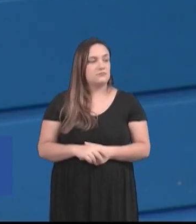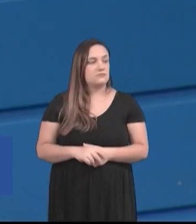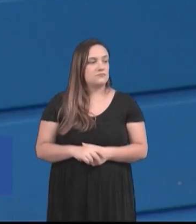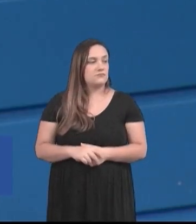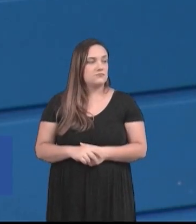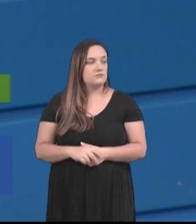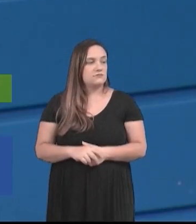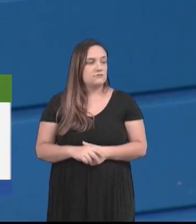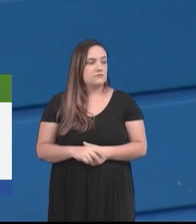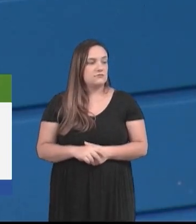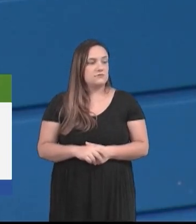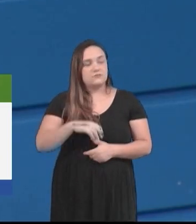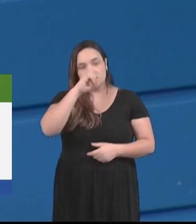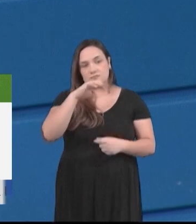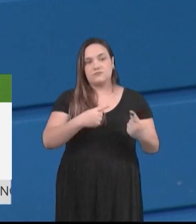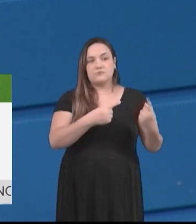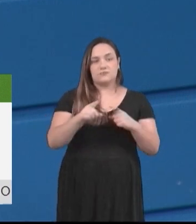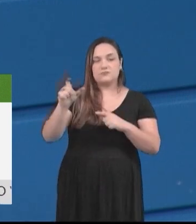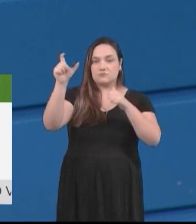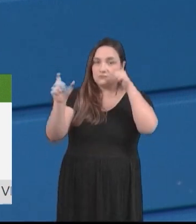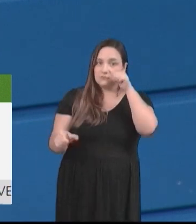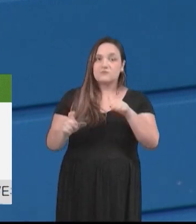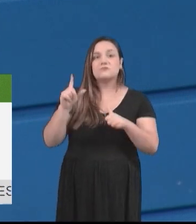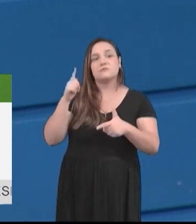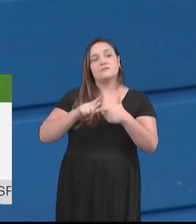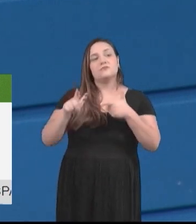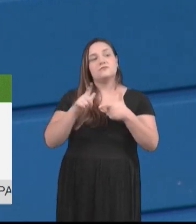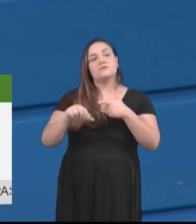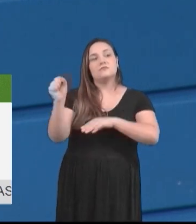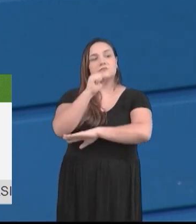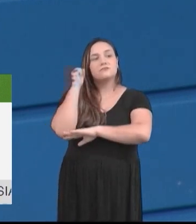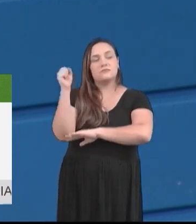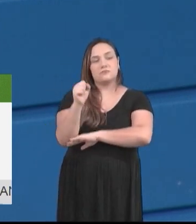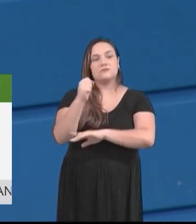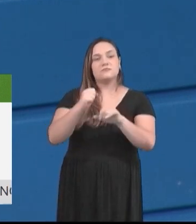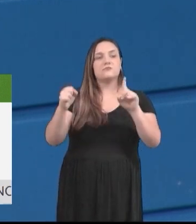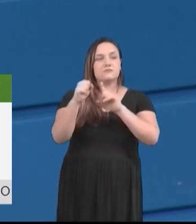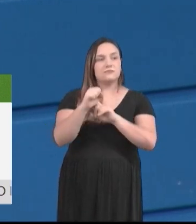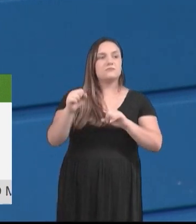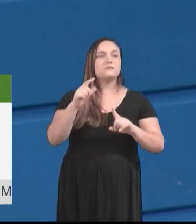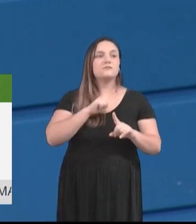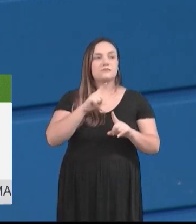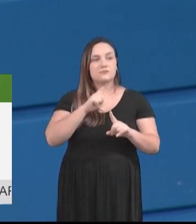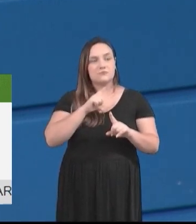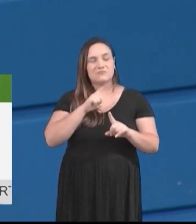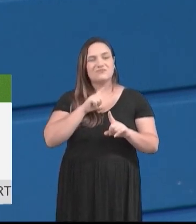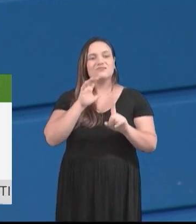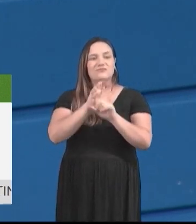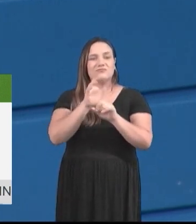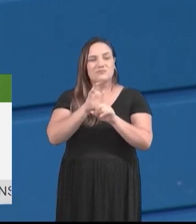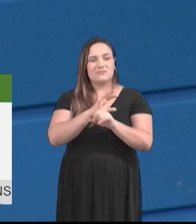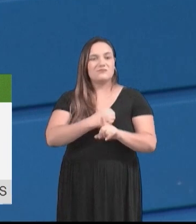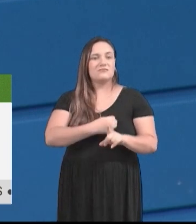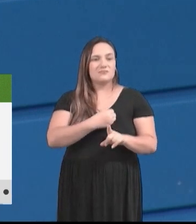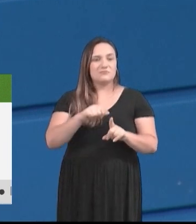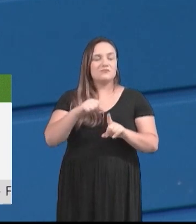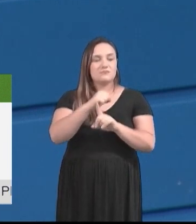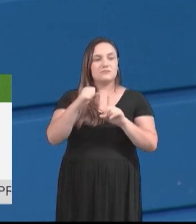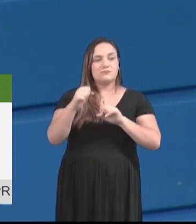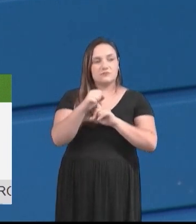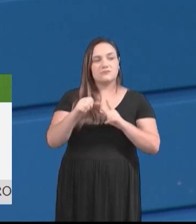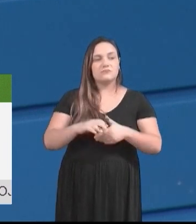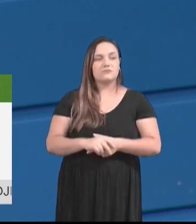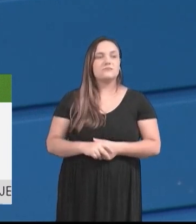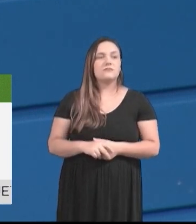A violência contra a mulher é um grave problema social que persiste em várias esferas da sociedade. No Brasil,